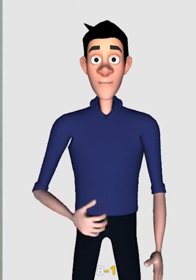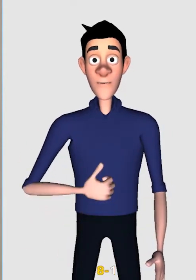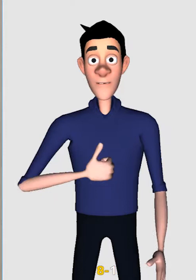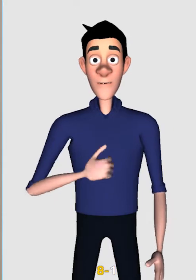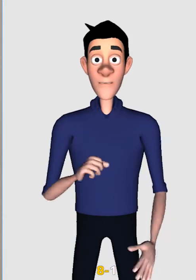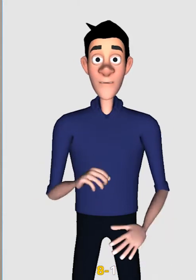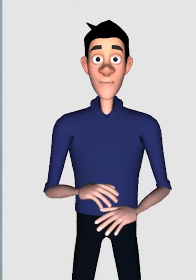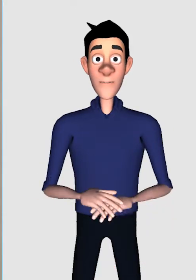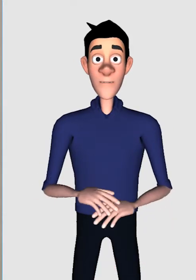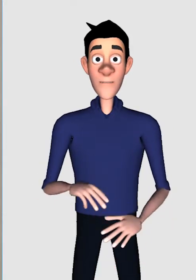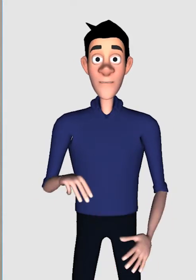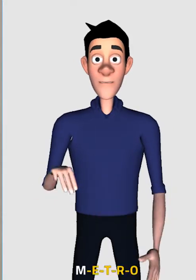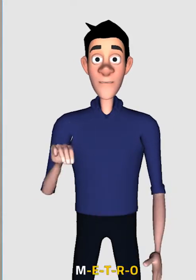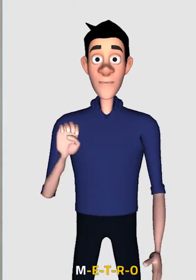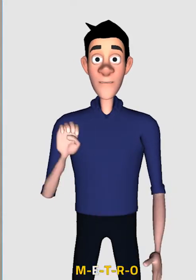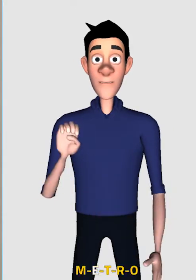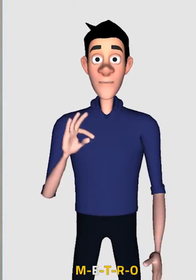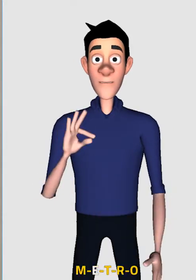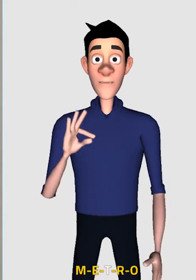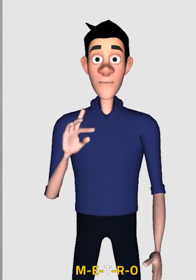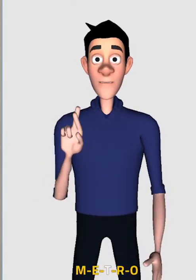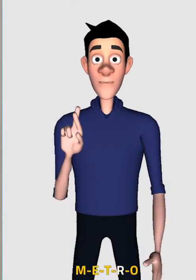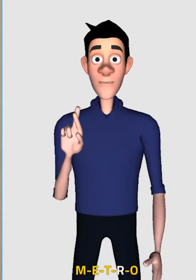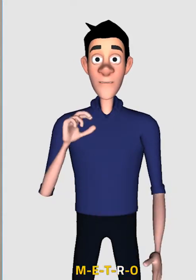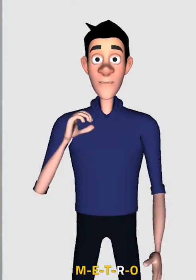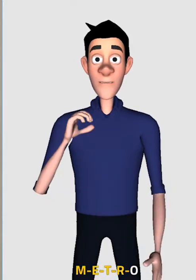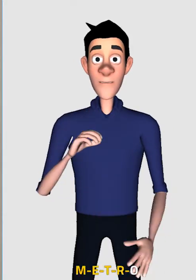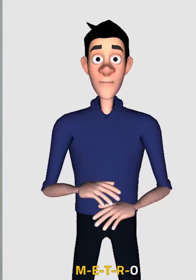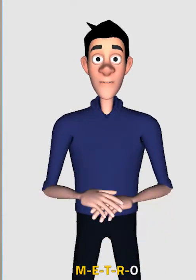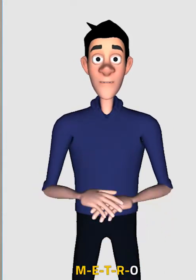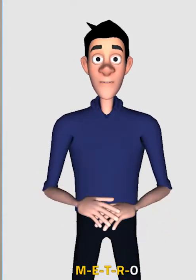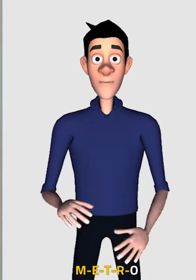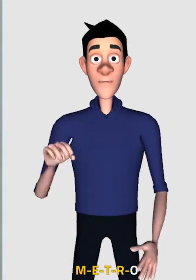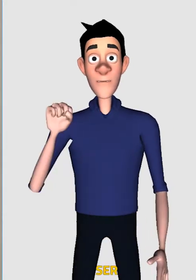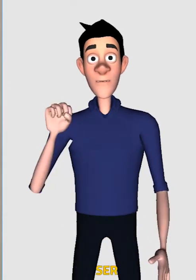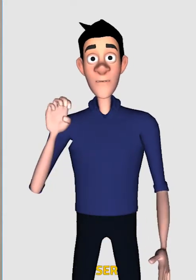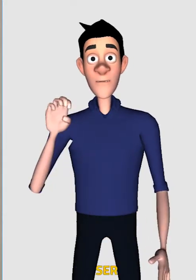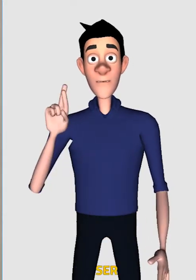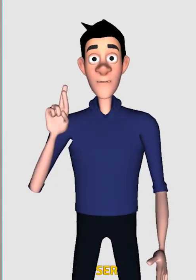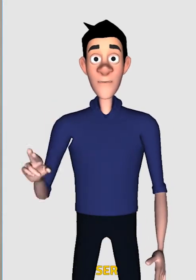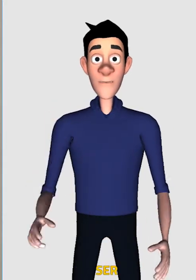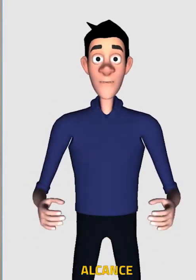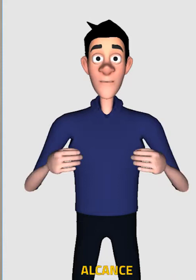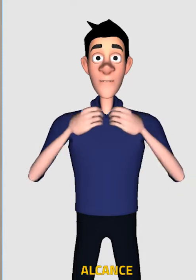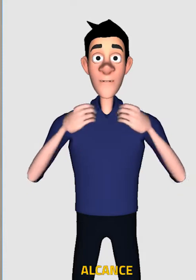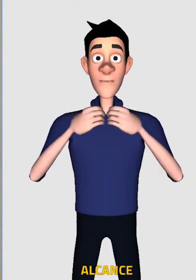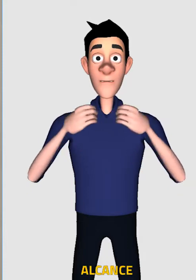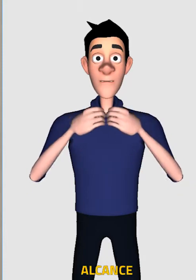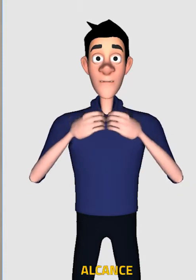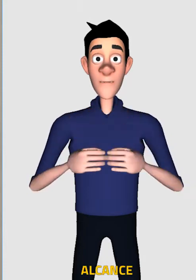36,9. Bom, isso aqui vocês conseguem fazer na calculadora com facilidade. Isso vai dar